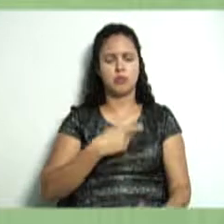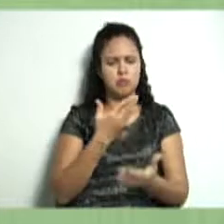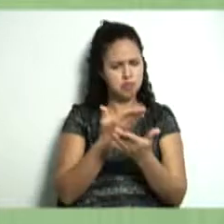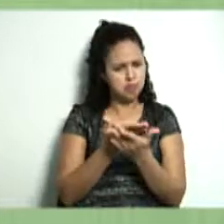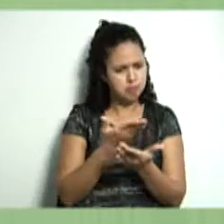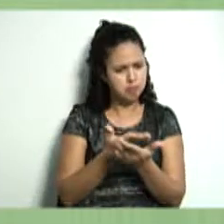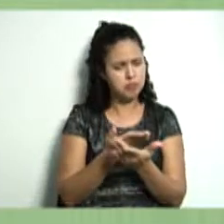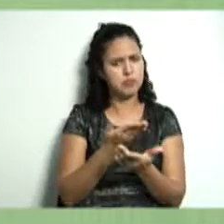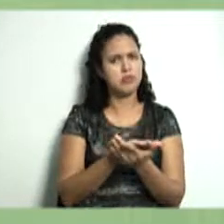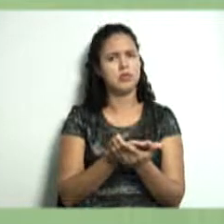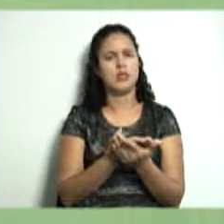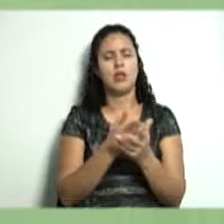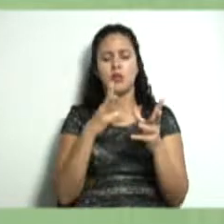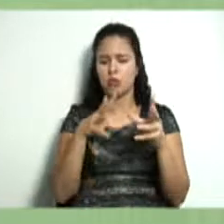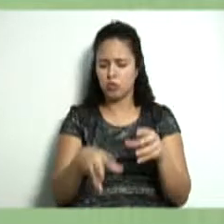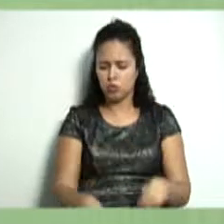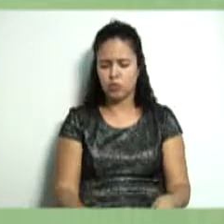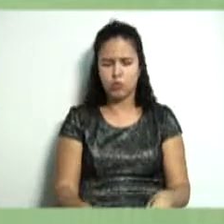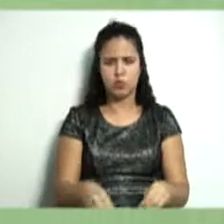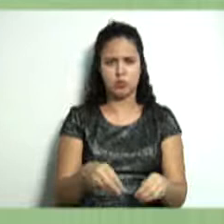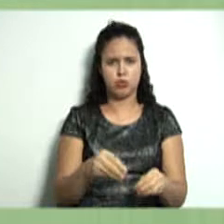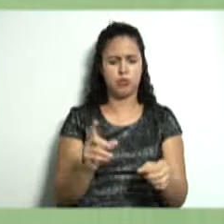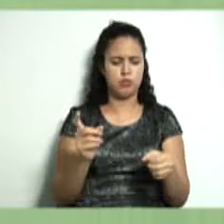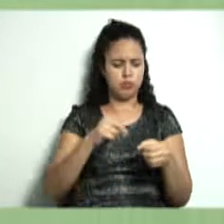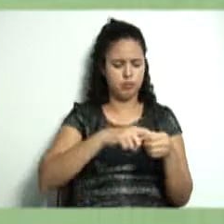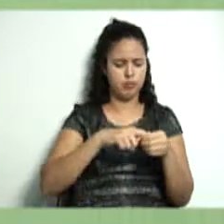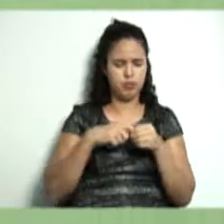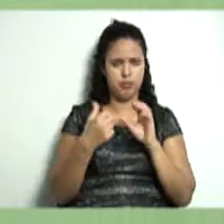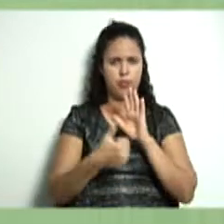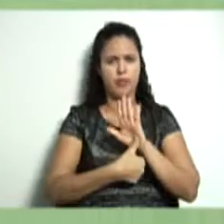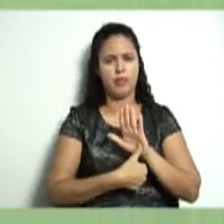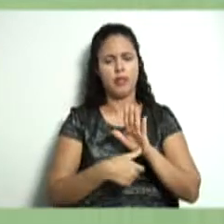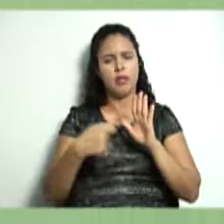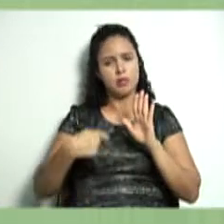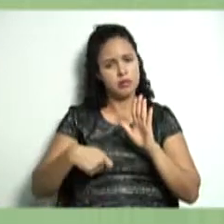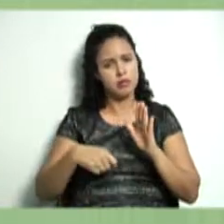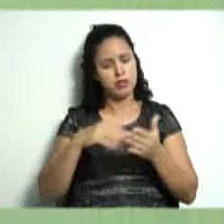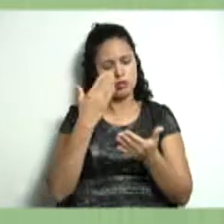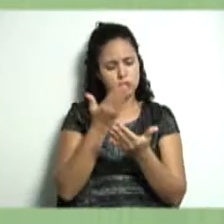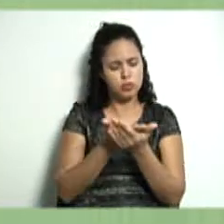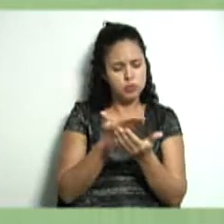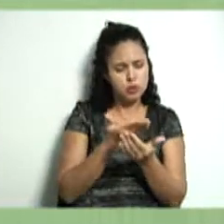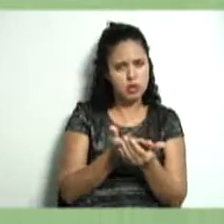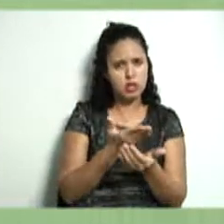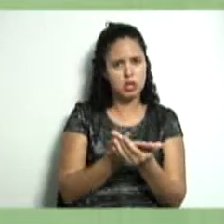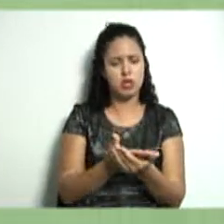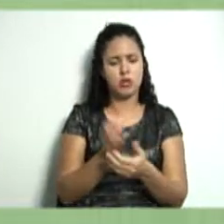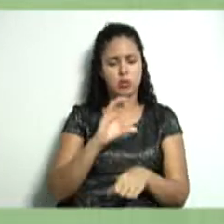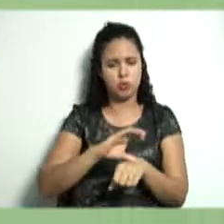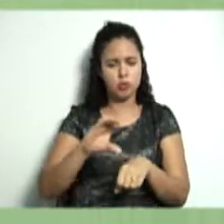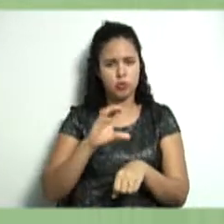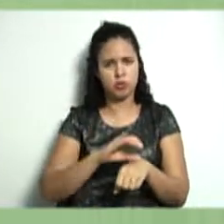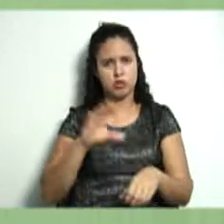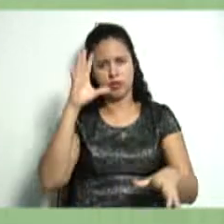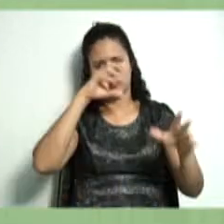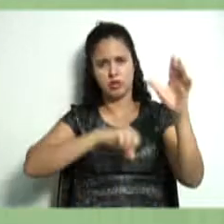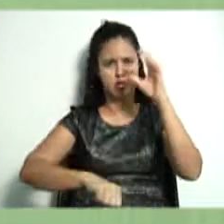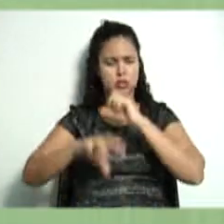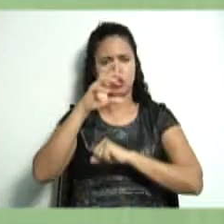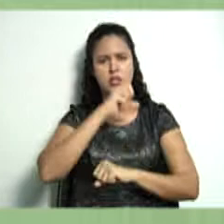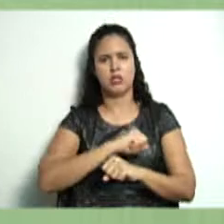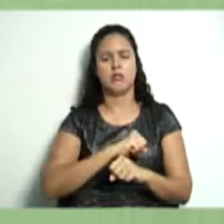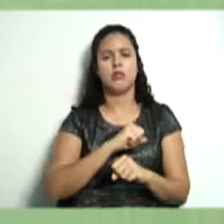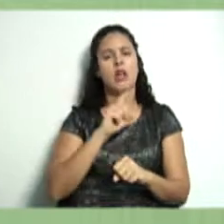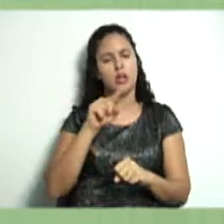estudar. Todos os cooperados devem estudar, devem fazer cursos, devem se capacitar. Através